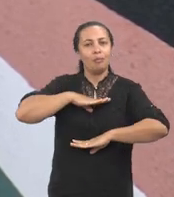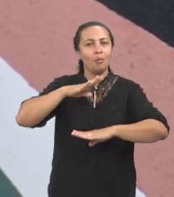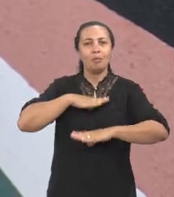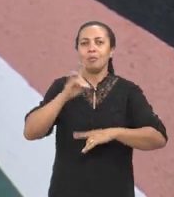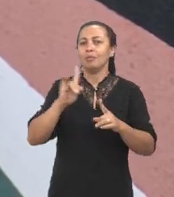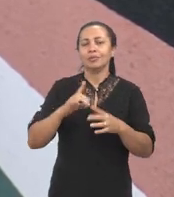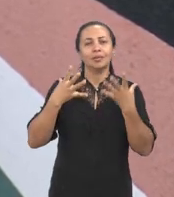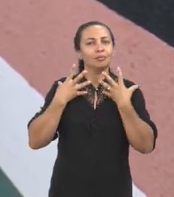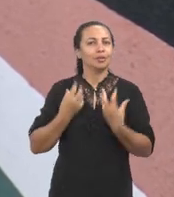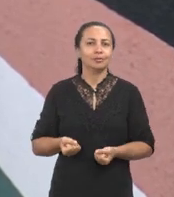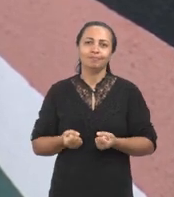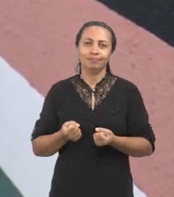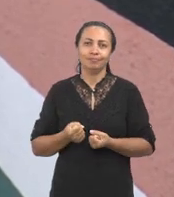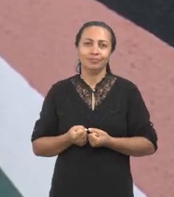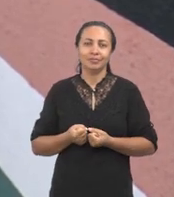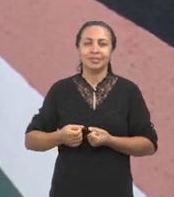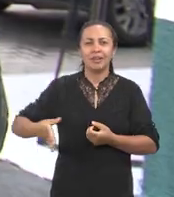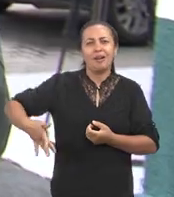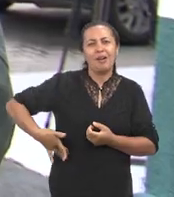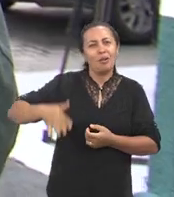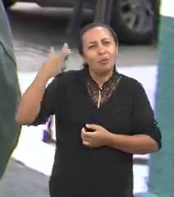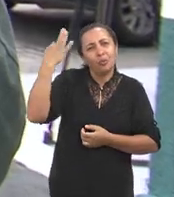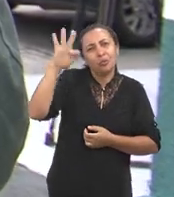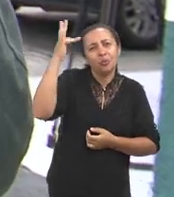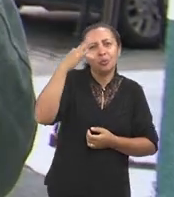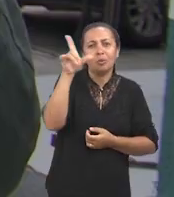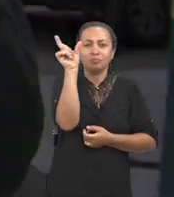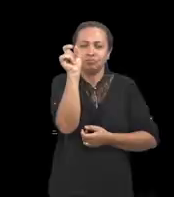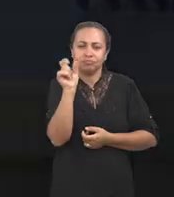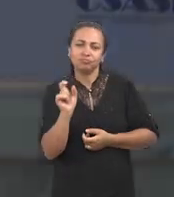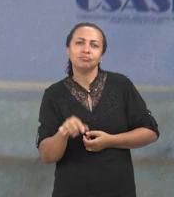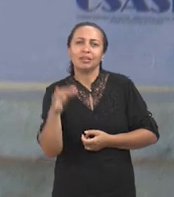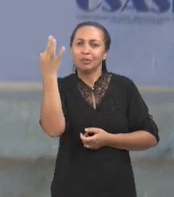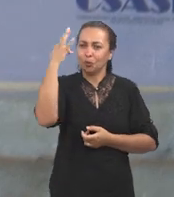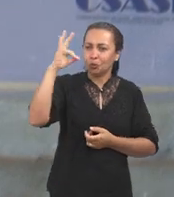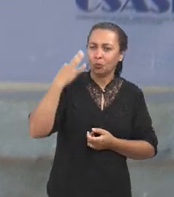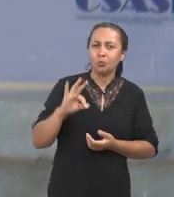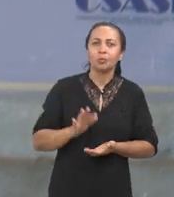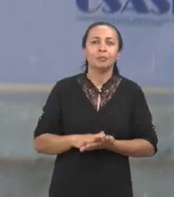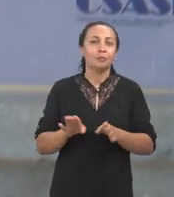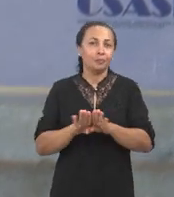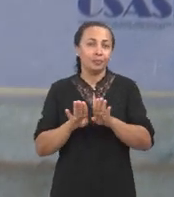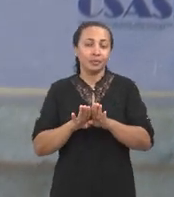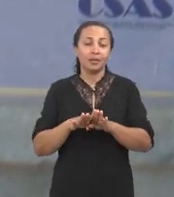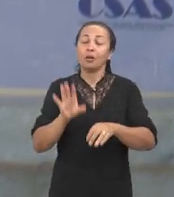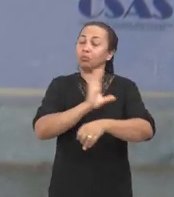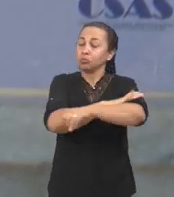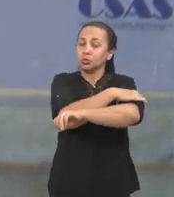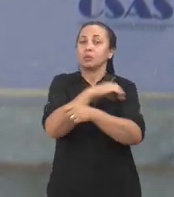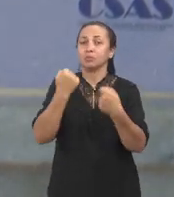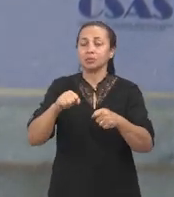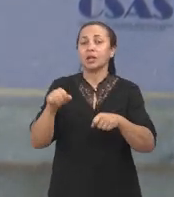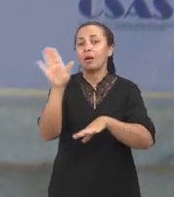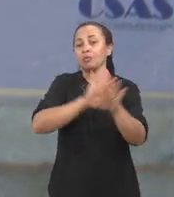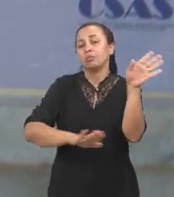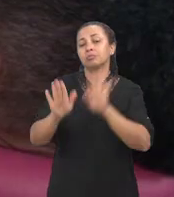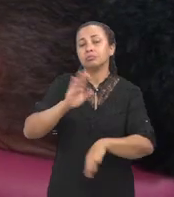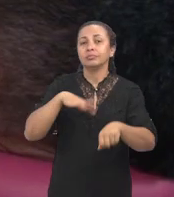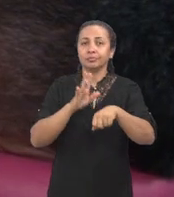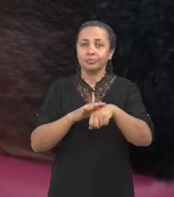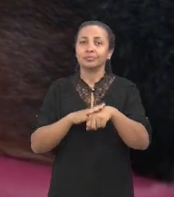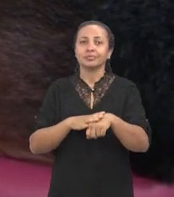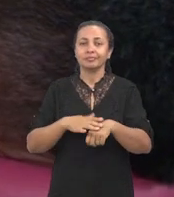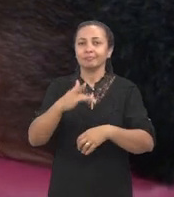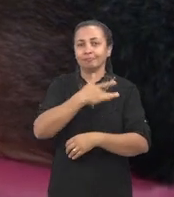físicas né lombalgias cervicalgias os policiais precisam cuidar da saúde física e mental